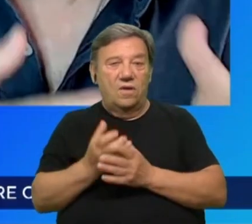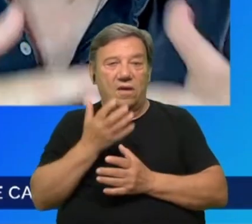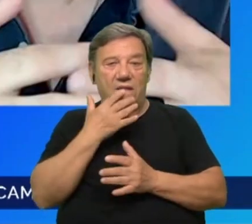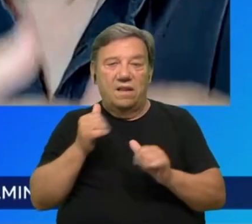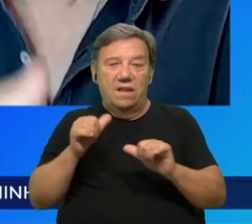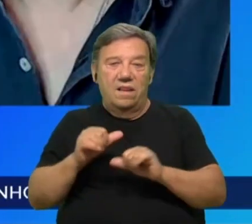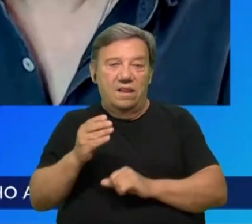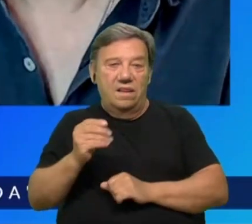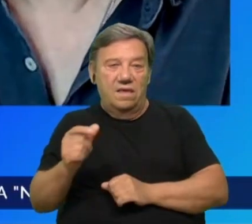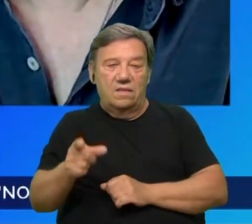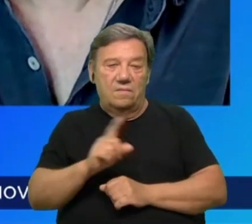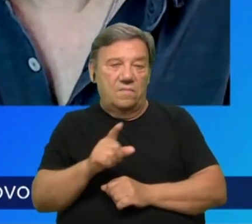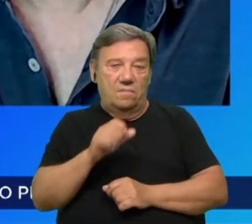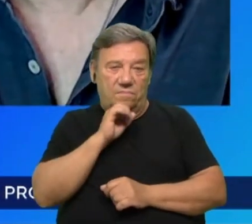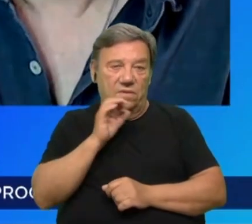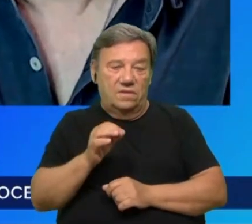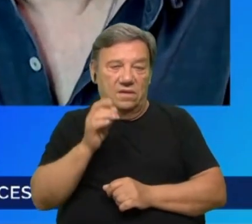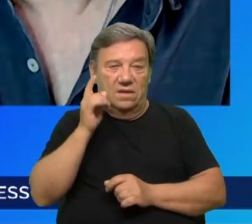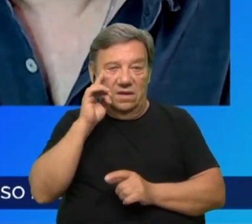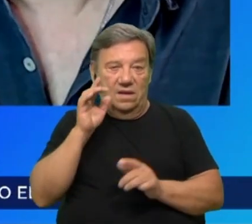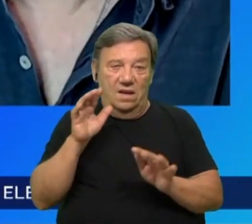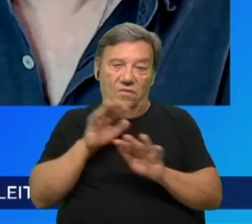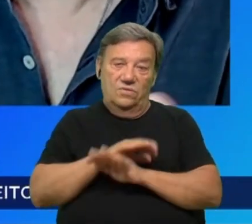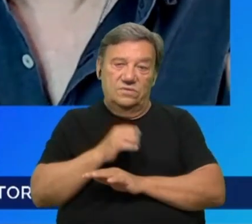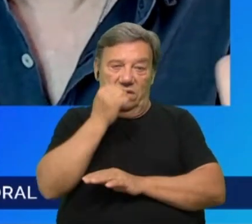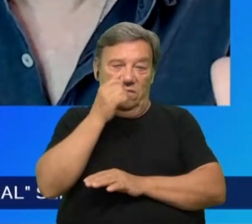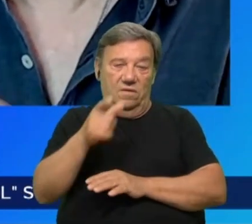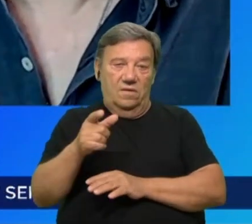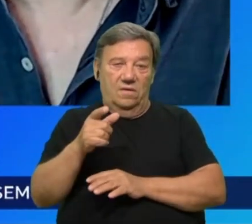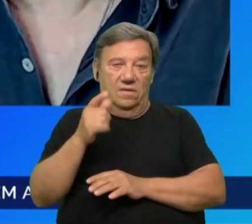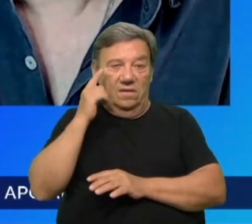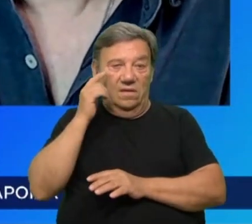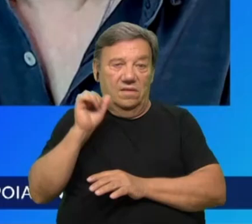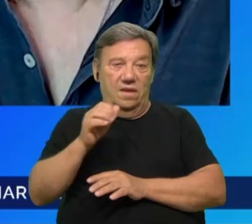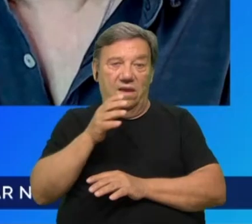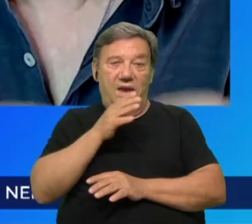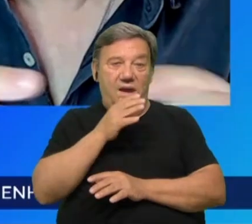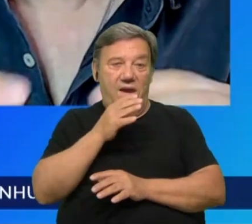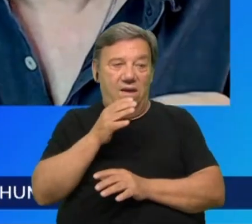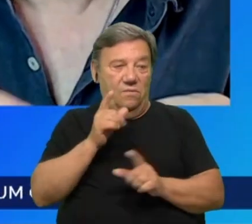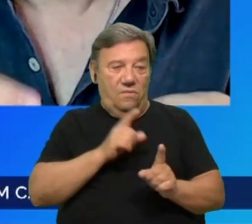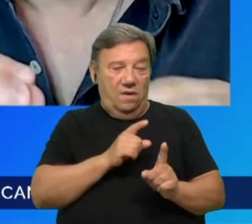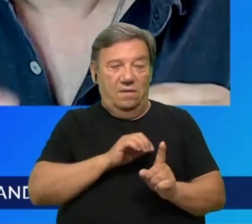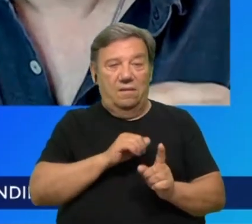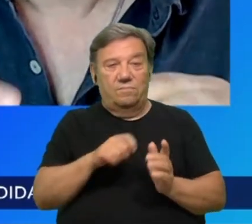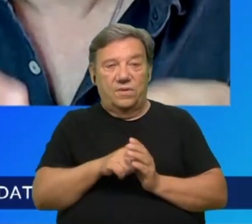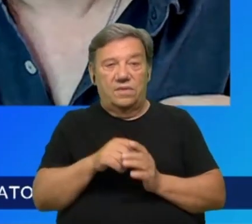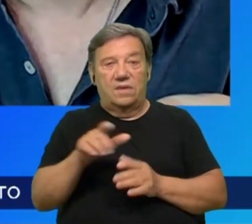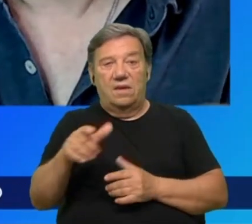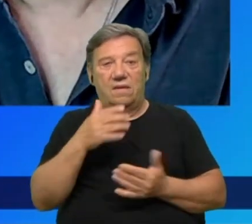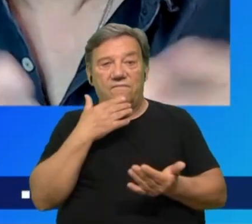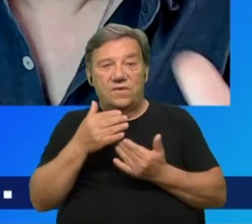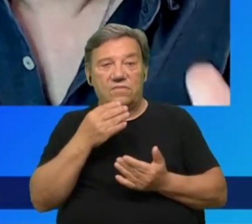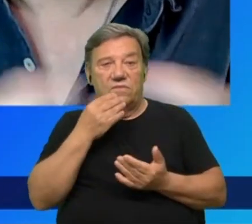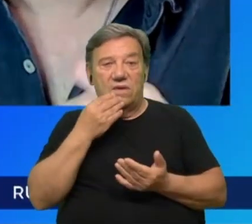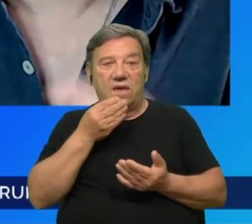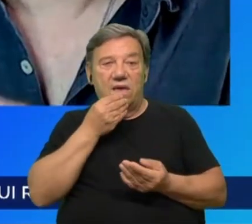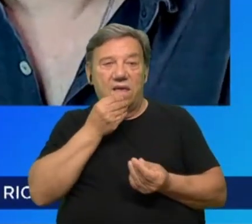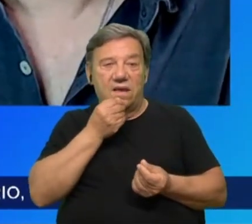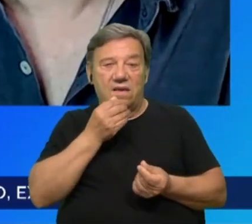líquida. Mas não, isto pode ser mesmo uma ilusão marciana, ilusão neste caso de água líquida, provocada por vento e por areia